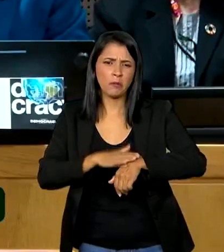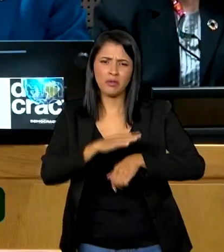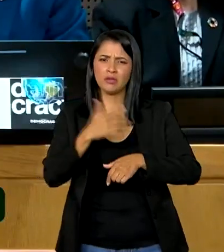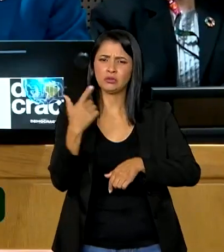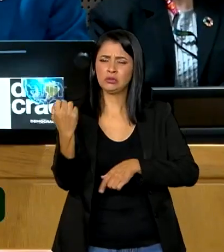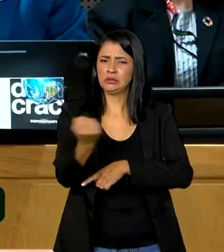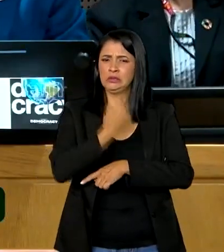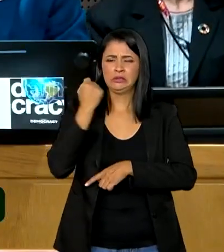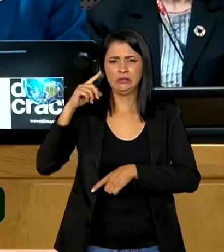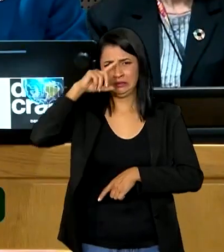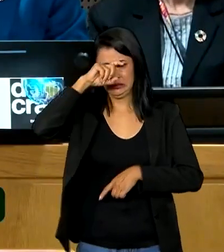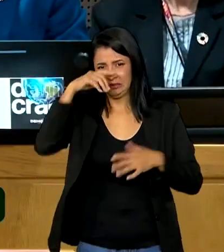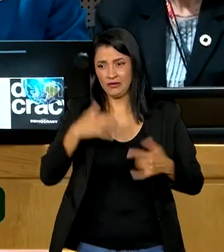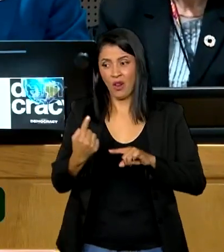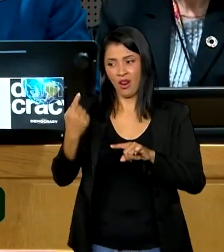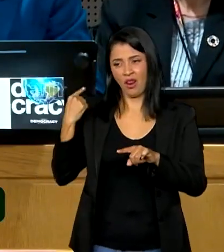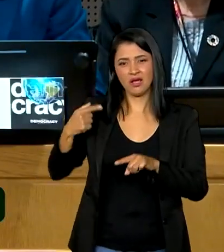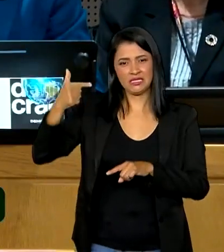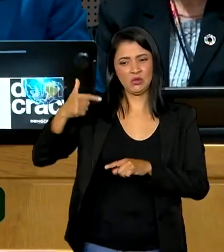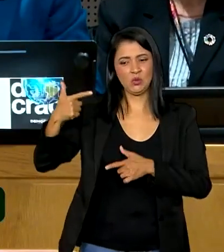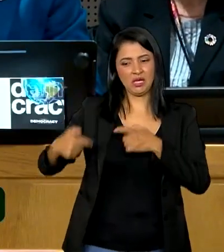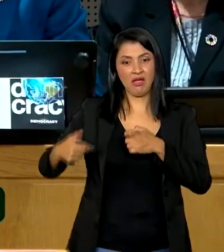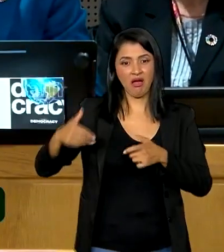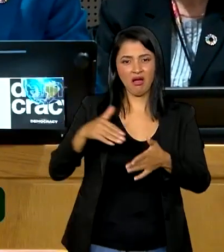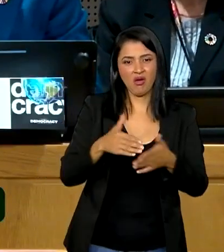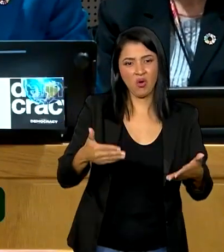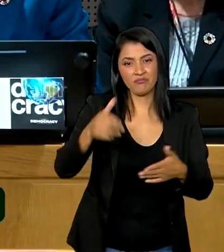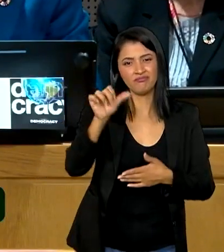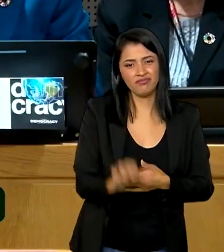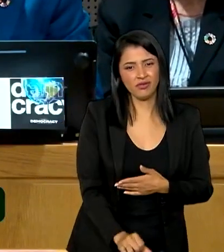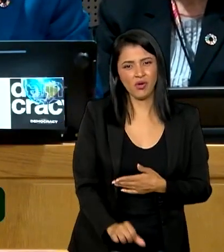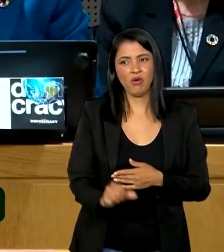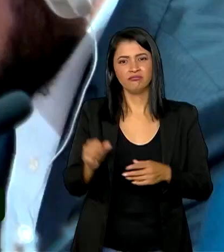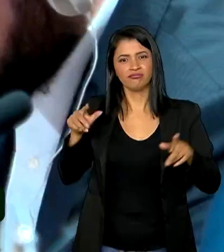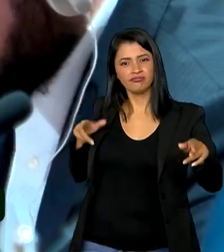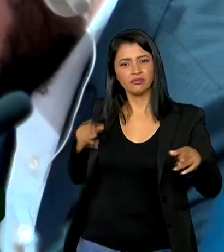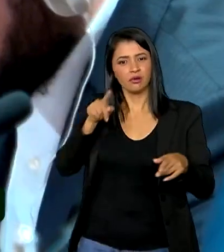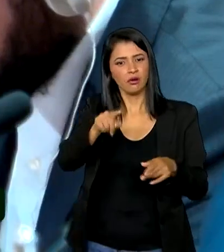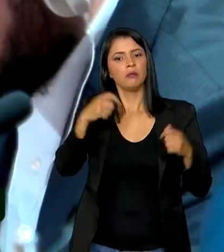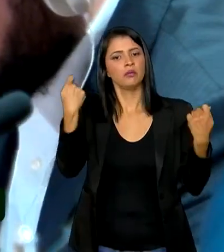o caminho para o futuro. Muito obrigado e boa sorte.